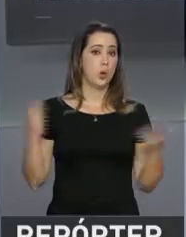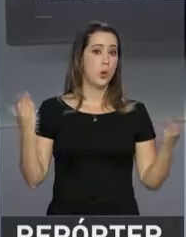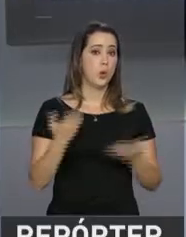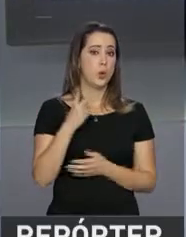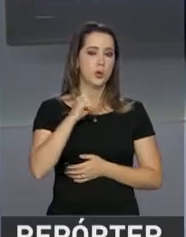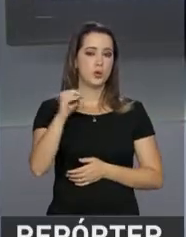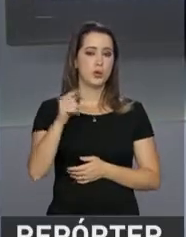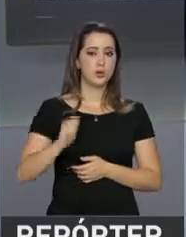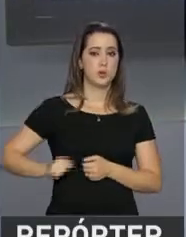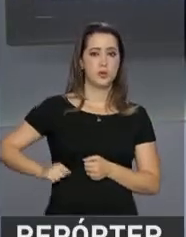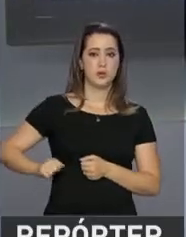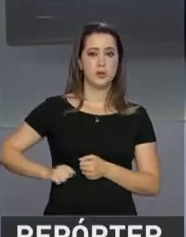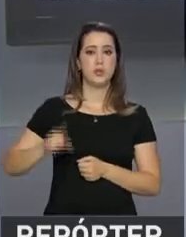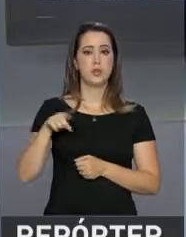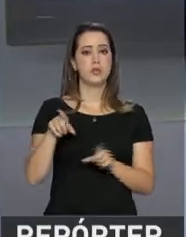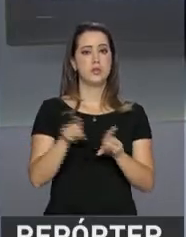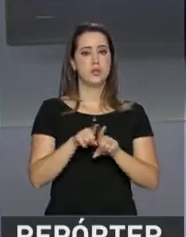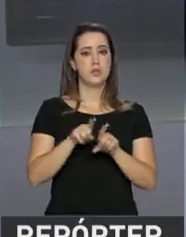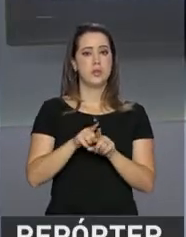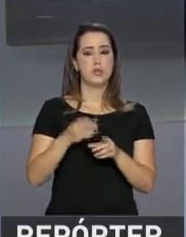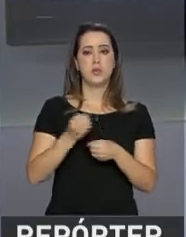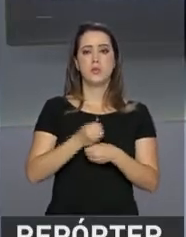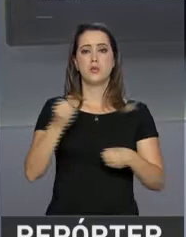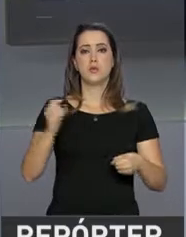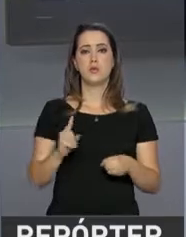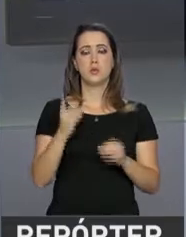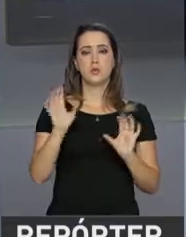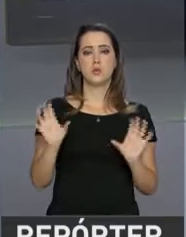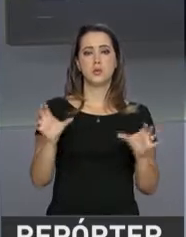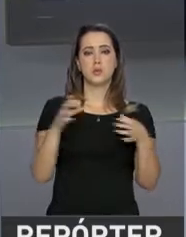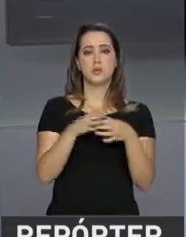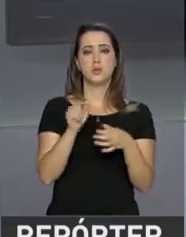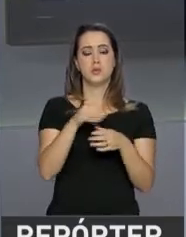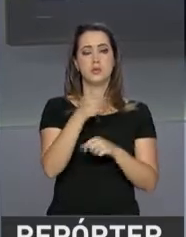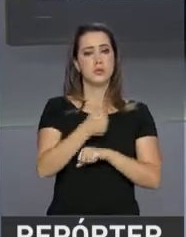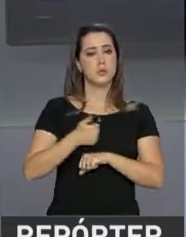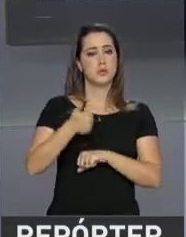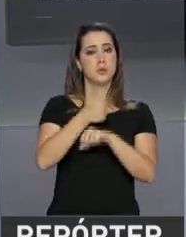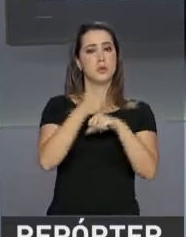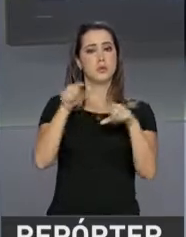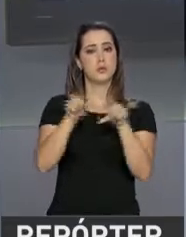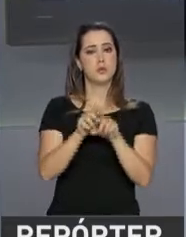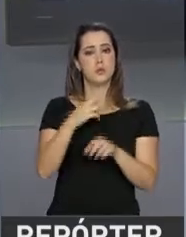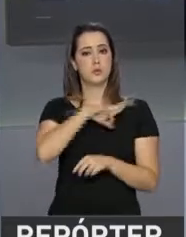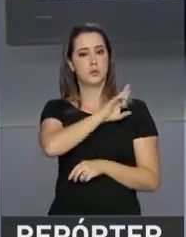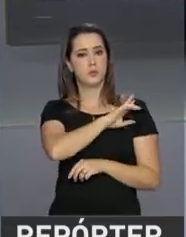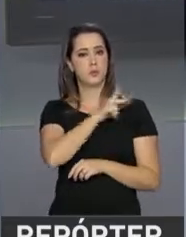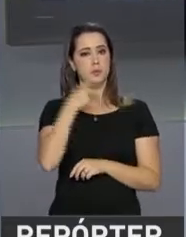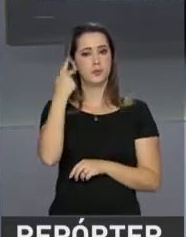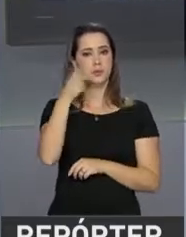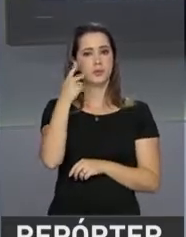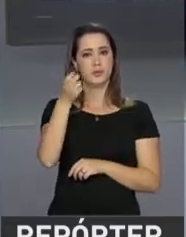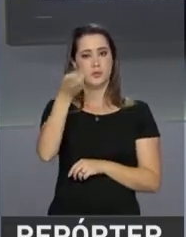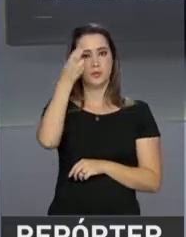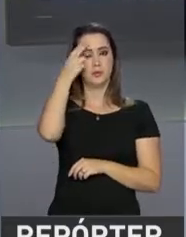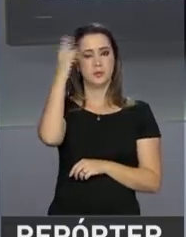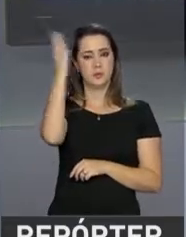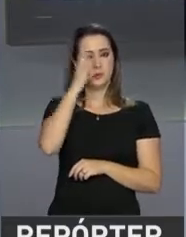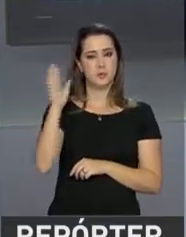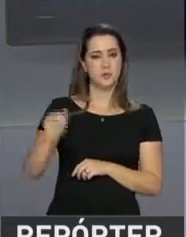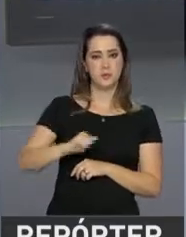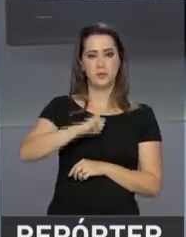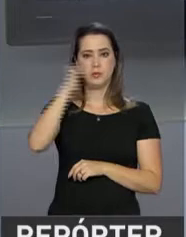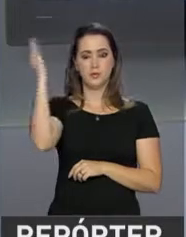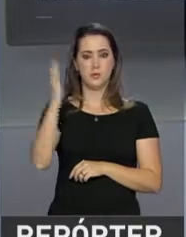dia do diplomata, é dia também de formar mais uma turma de profissionais especializados na representação da política e da